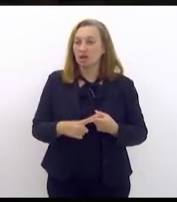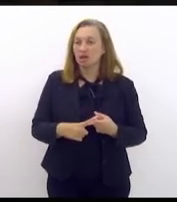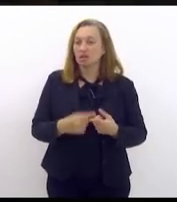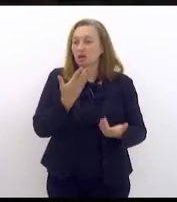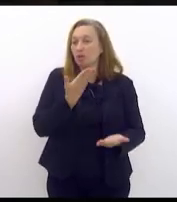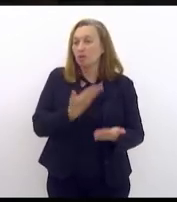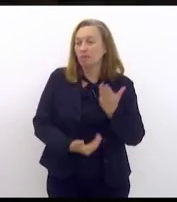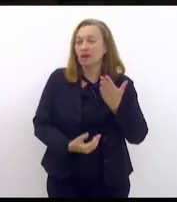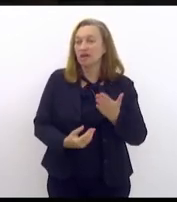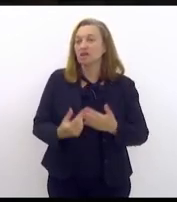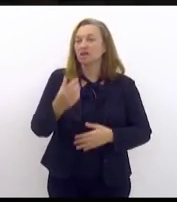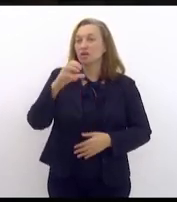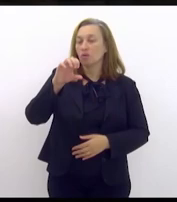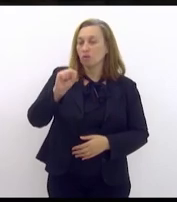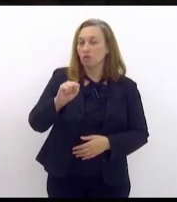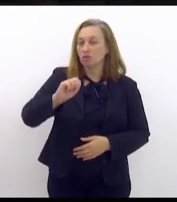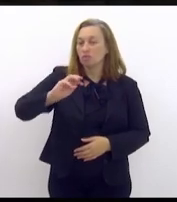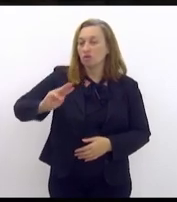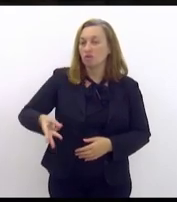orçamentário de 8 bilhões e meio.